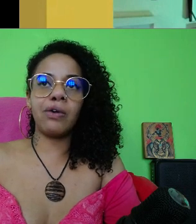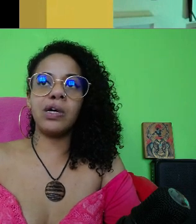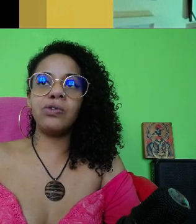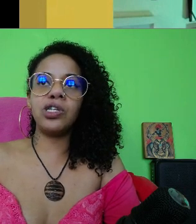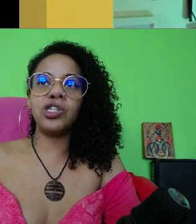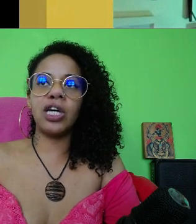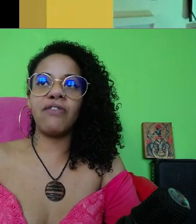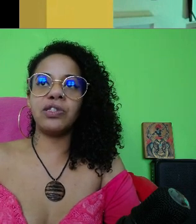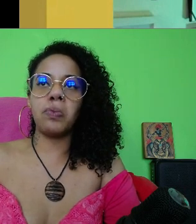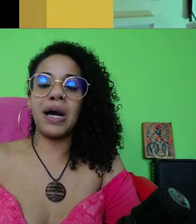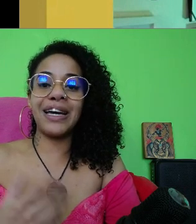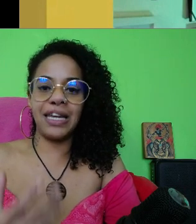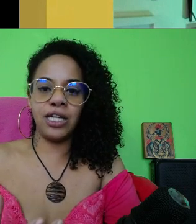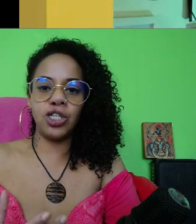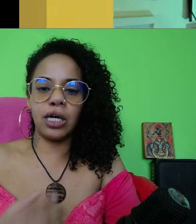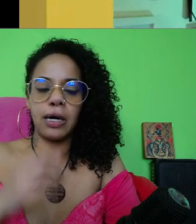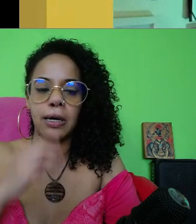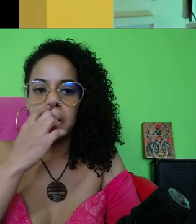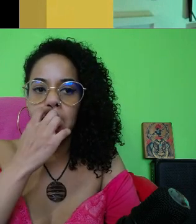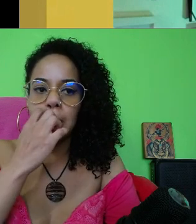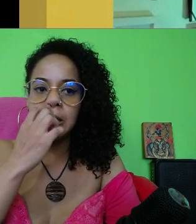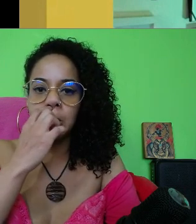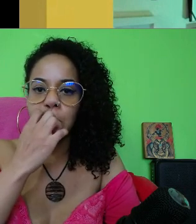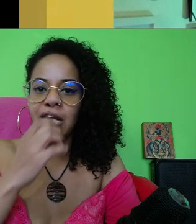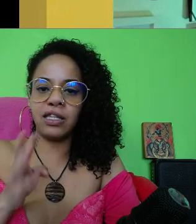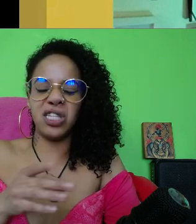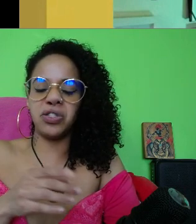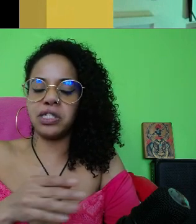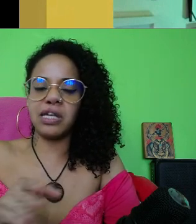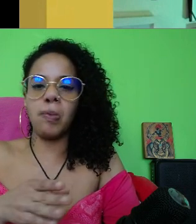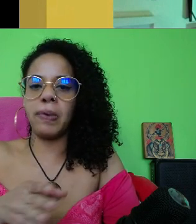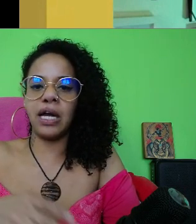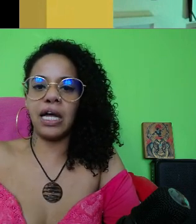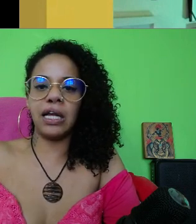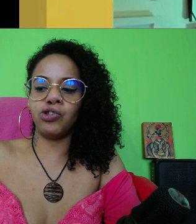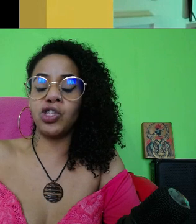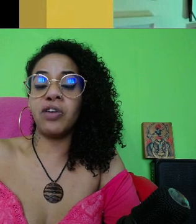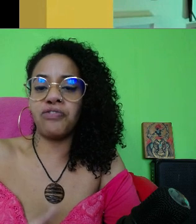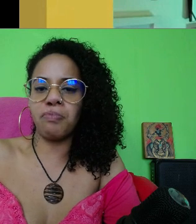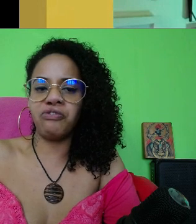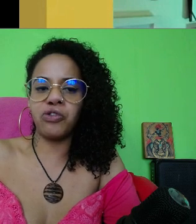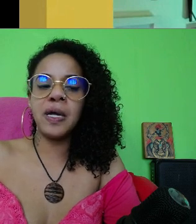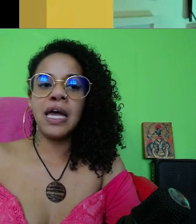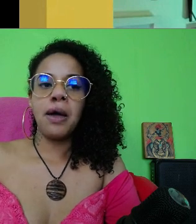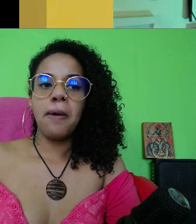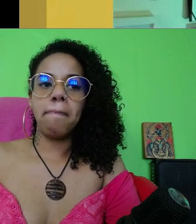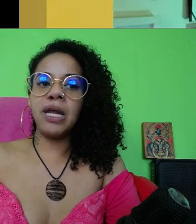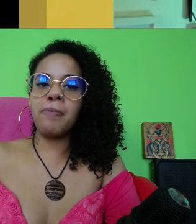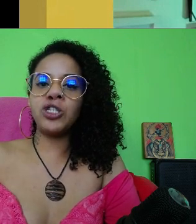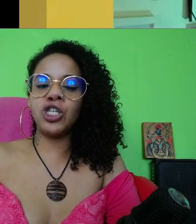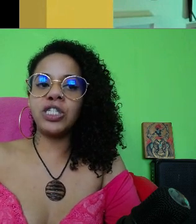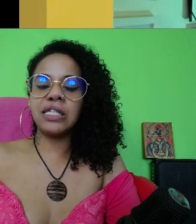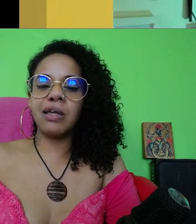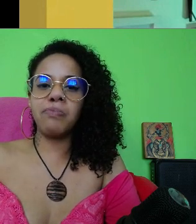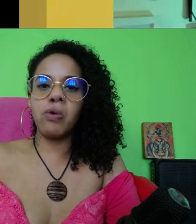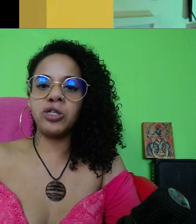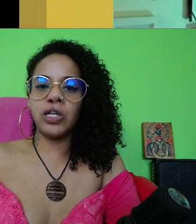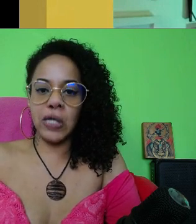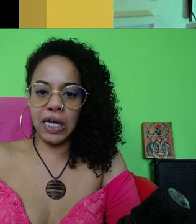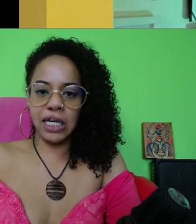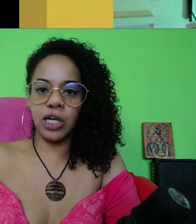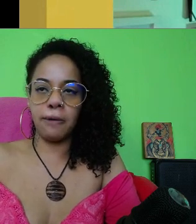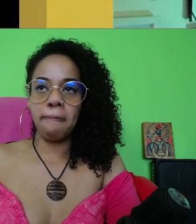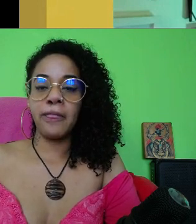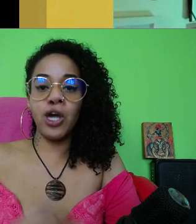porque quando a gente quer fazer uma crítica né seja ela transversal parale de que forma for minimamente a gente tem que saber